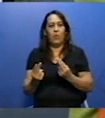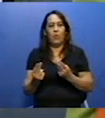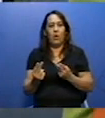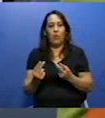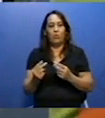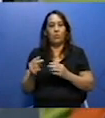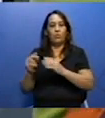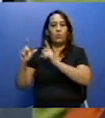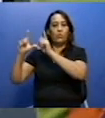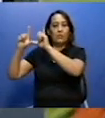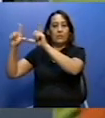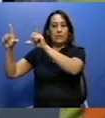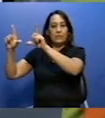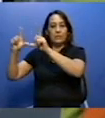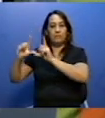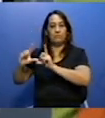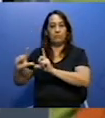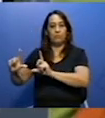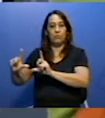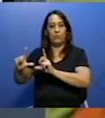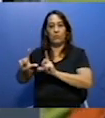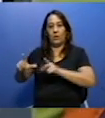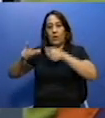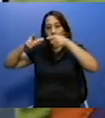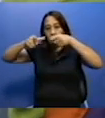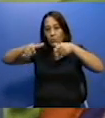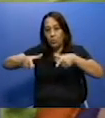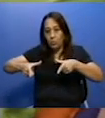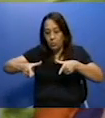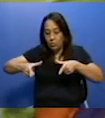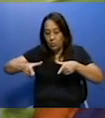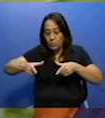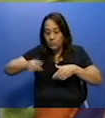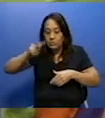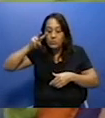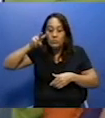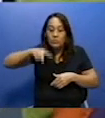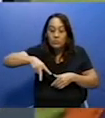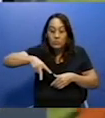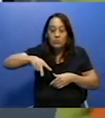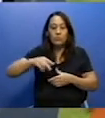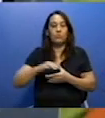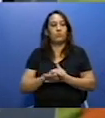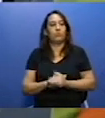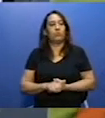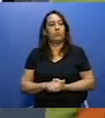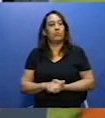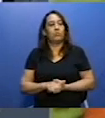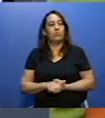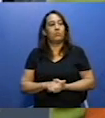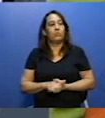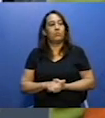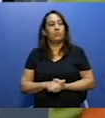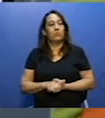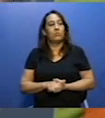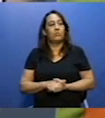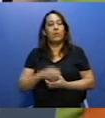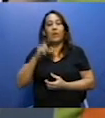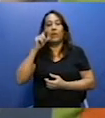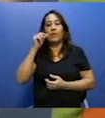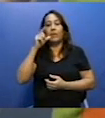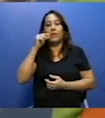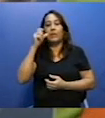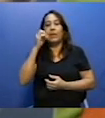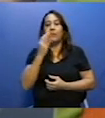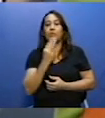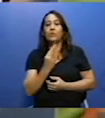figura. Essa aqui é uma planta baixa daqui, ok? Então, vocês vão precisar desses lápis. Professora, não